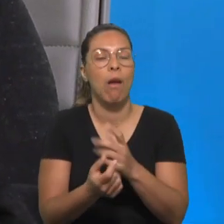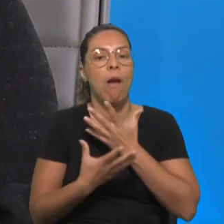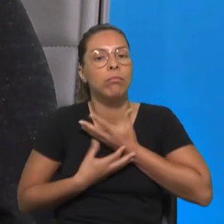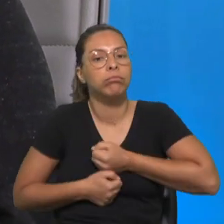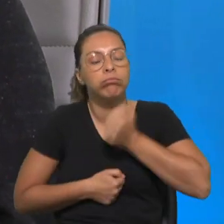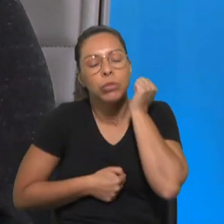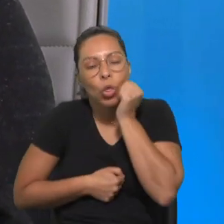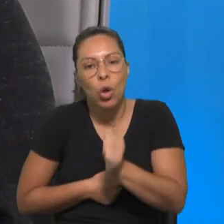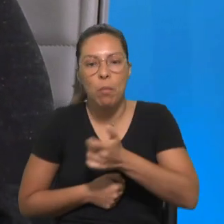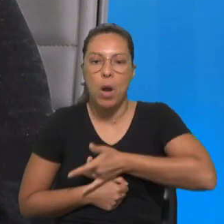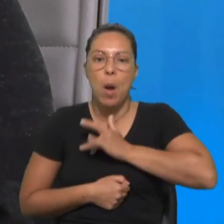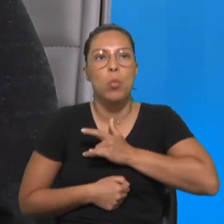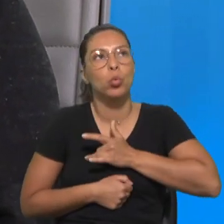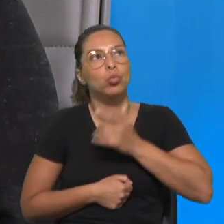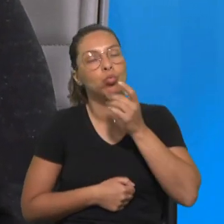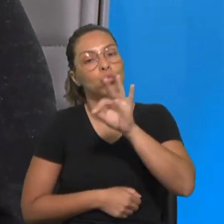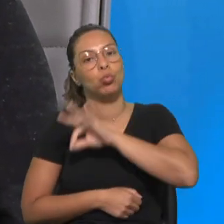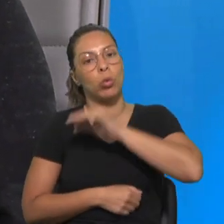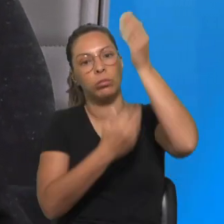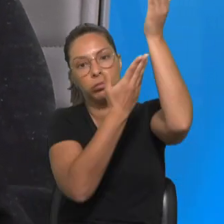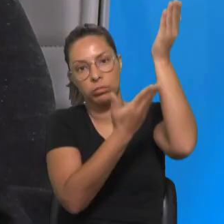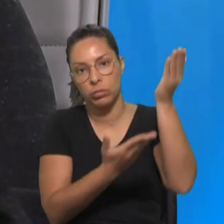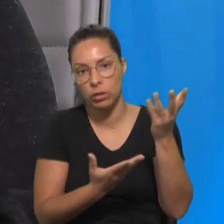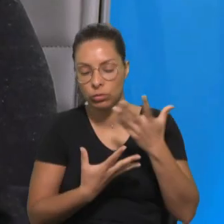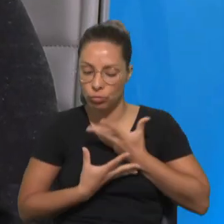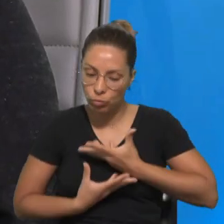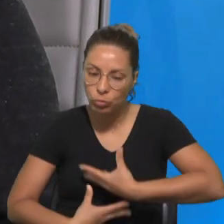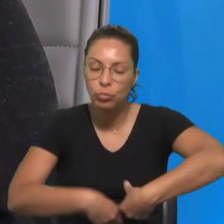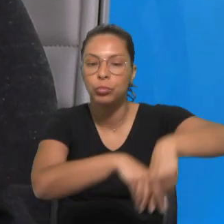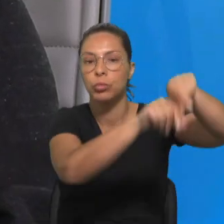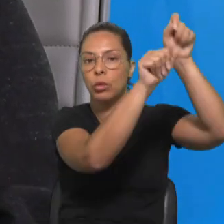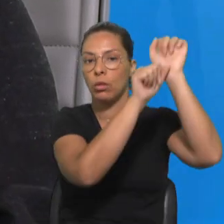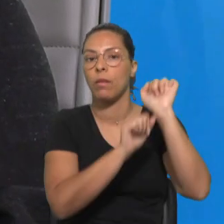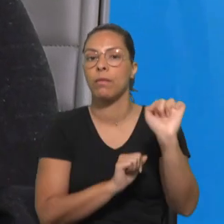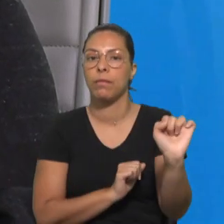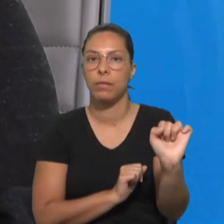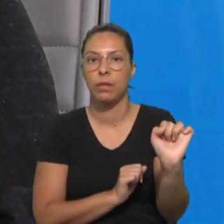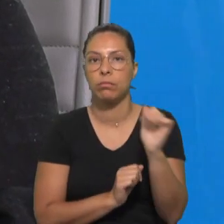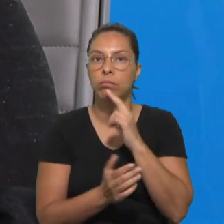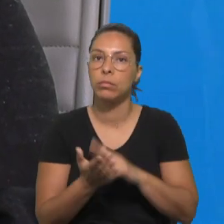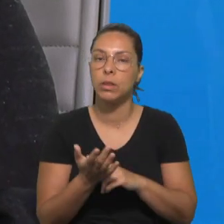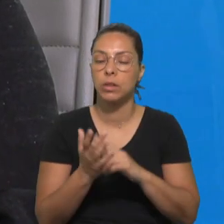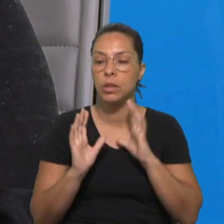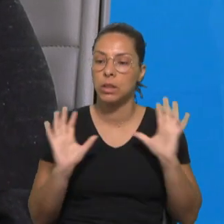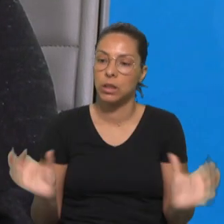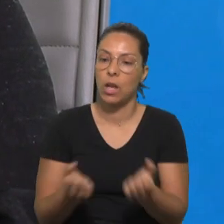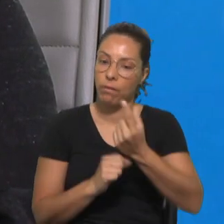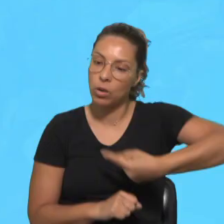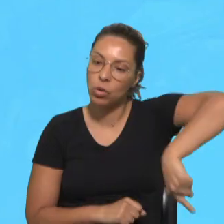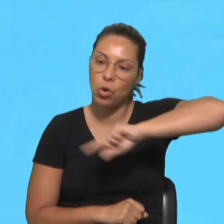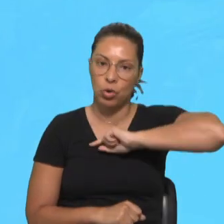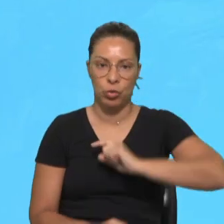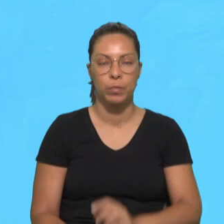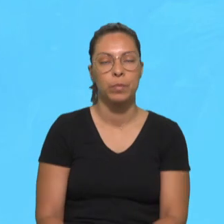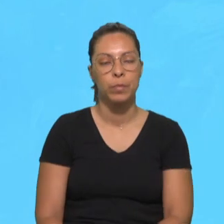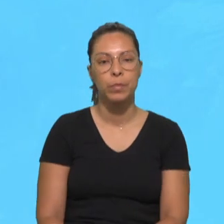extremo amor do Senhor que se entrega até ao fim numa gratuidade extrema pela nossa salvação. Sim, sim. Elizabeth,